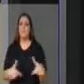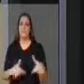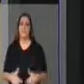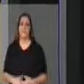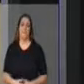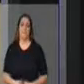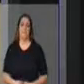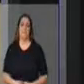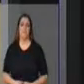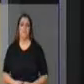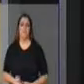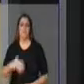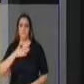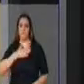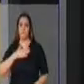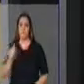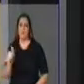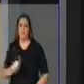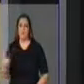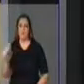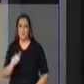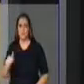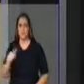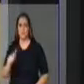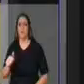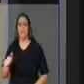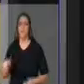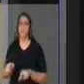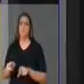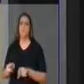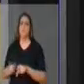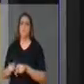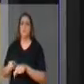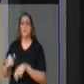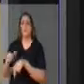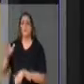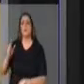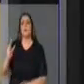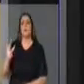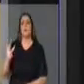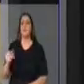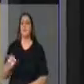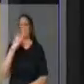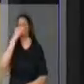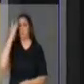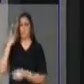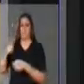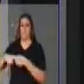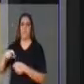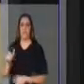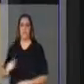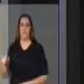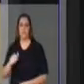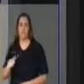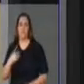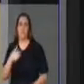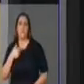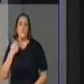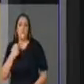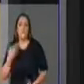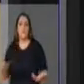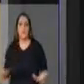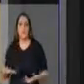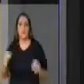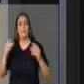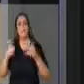da minha associação e de mais de 3 mil associados, eu quero realmente pedir atenção